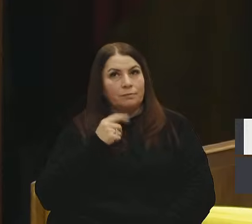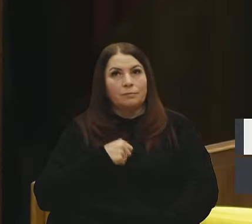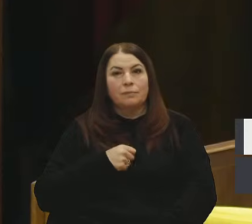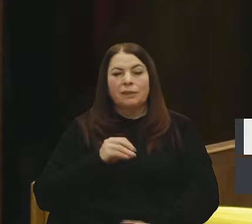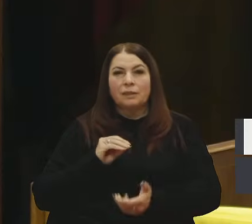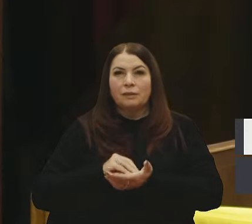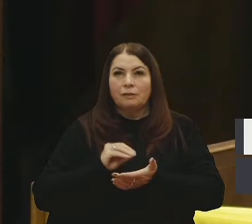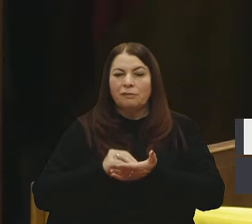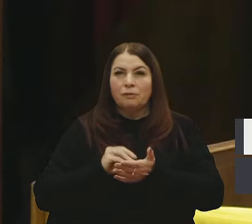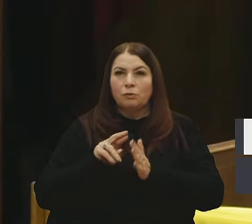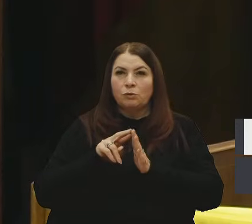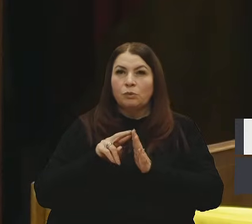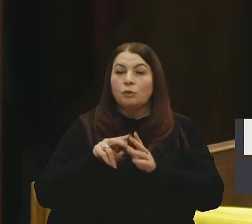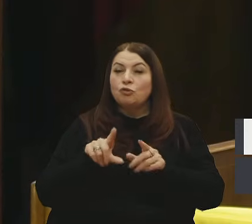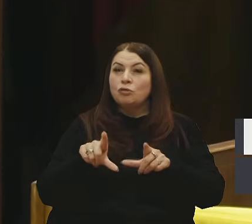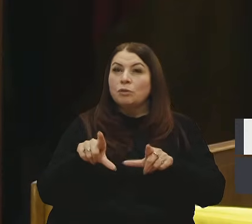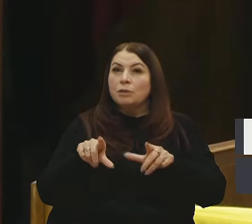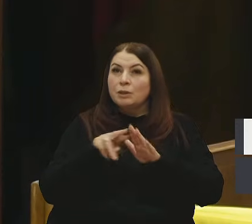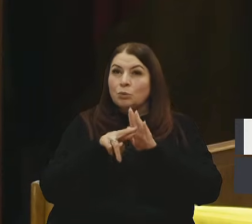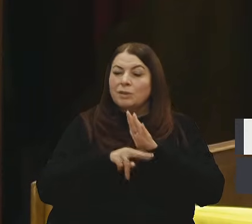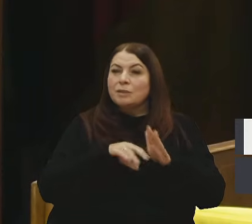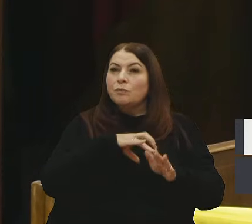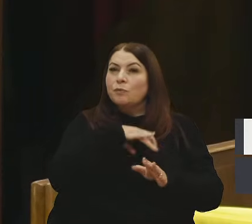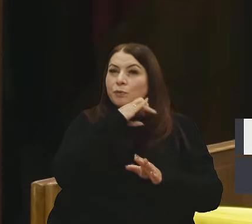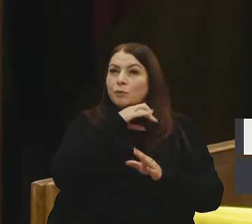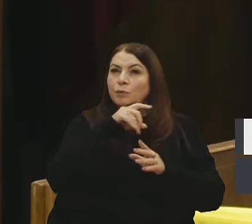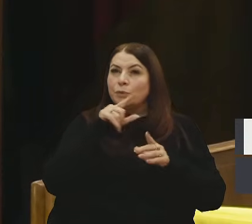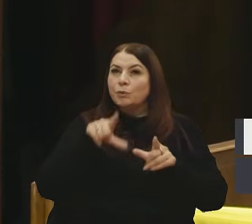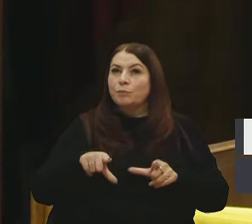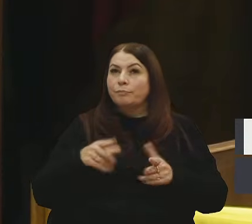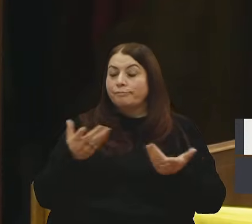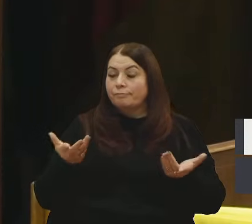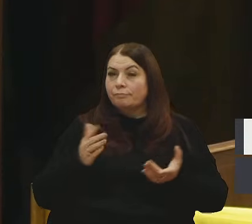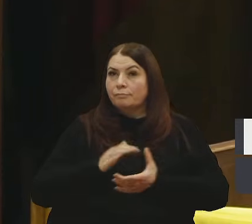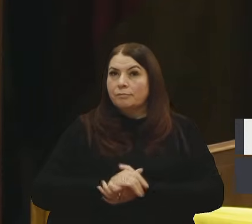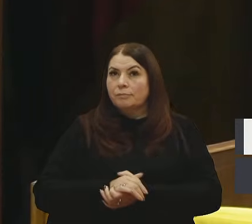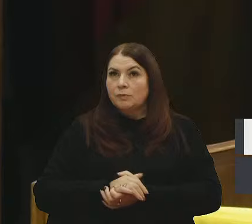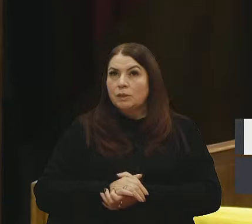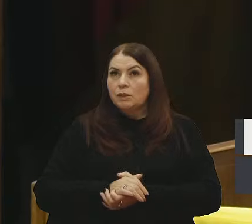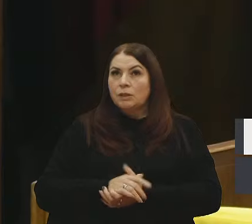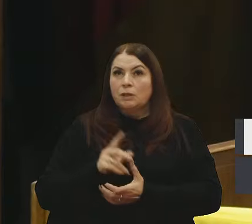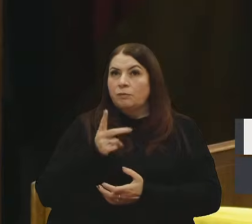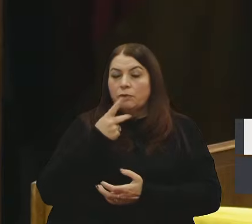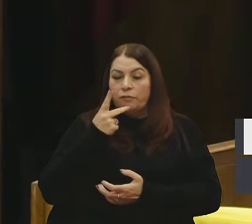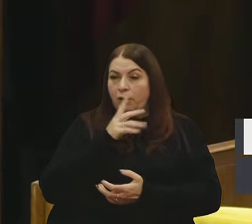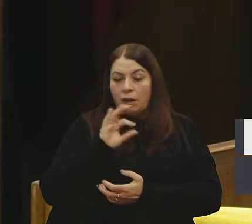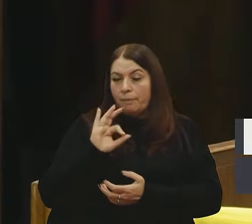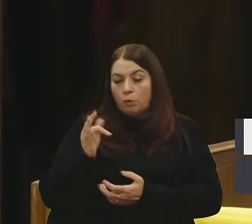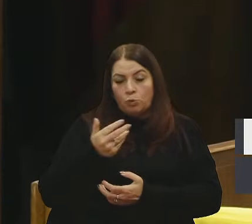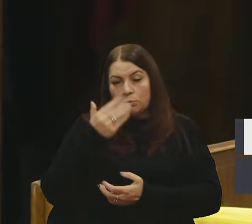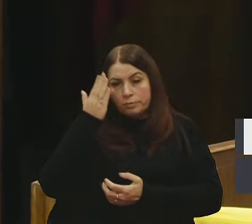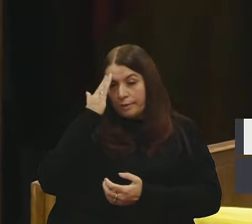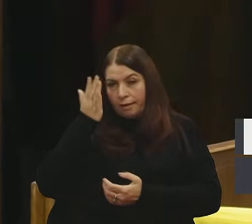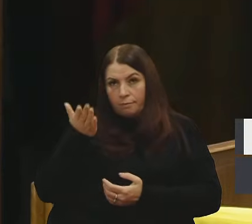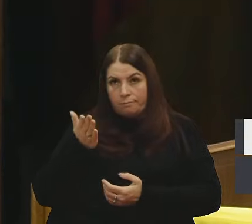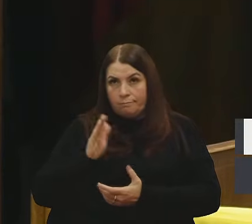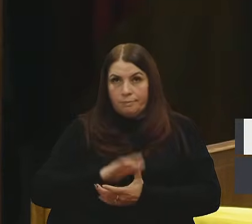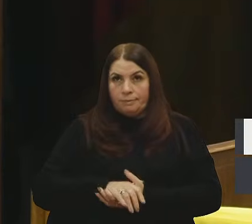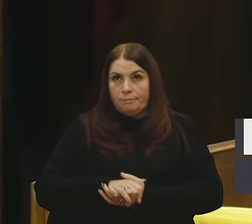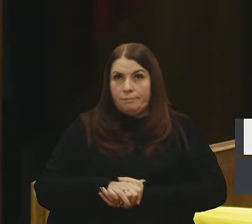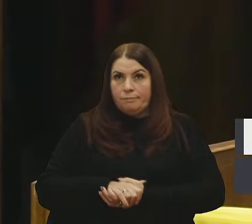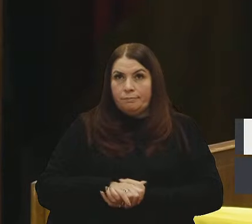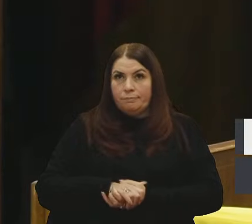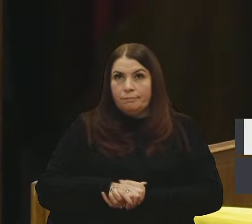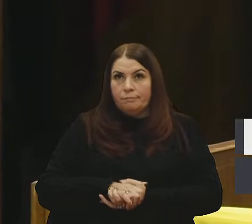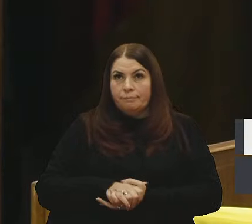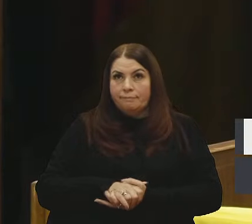de regularização fundiária nas unidades educacionais. Bueno, isso aqui eu não vou nem comentar porque todo mundo sabe